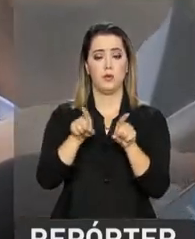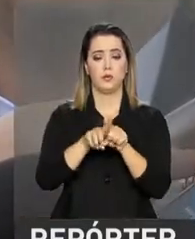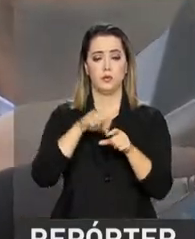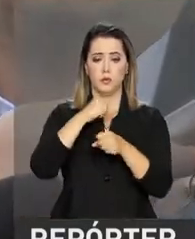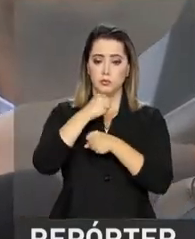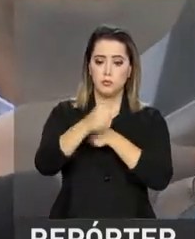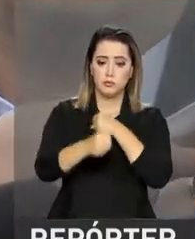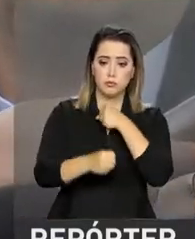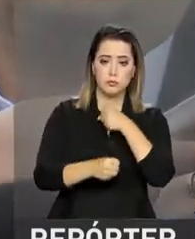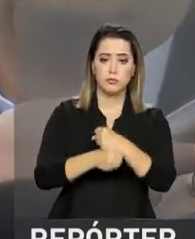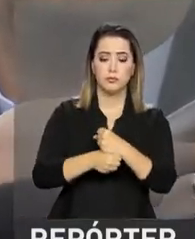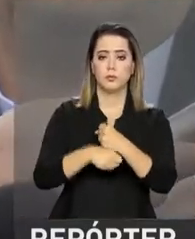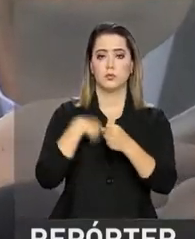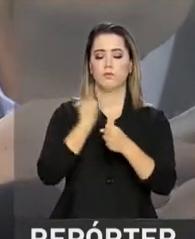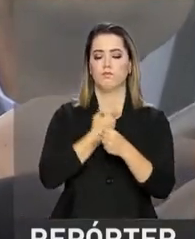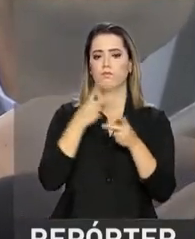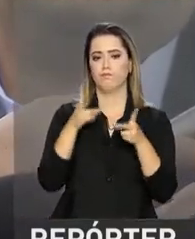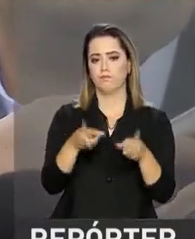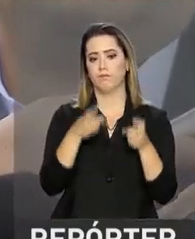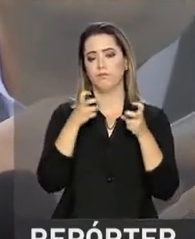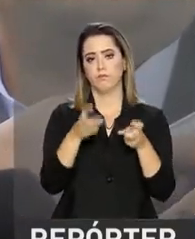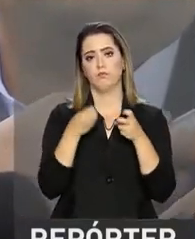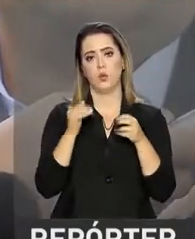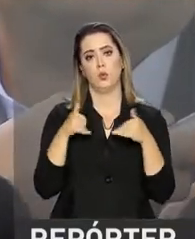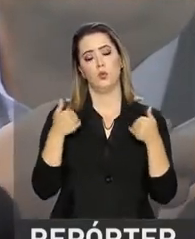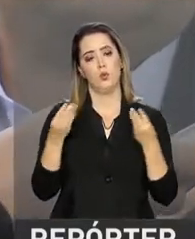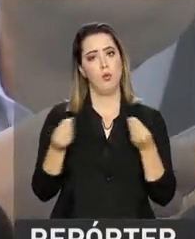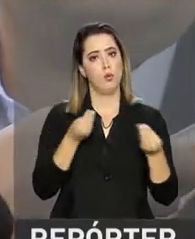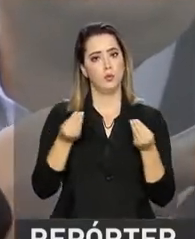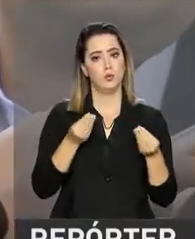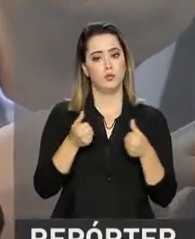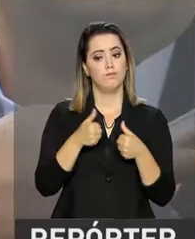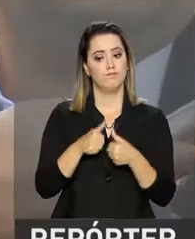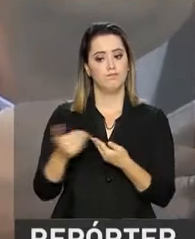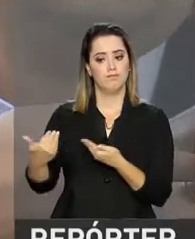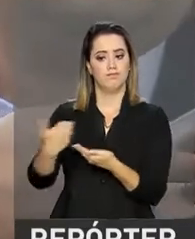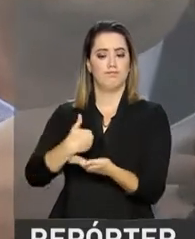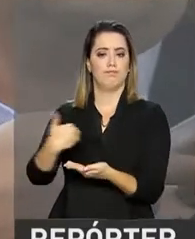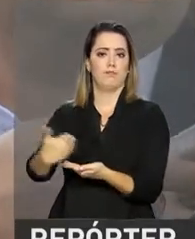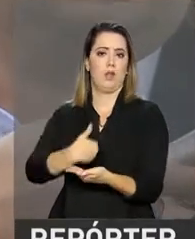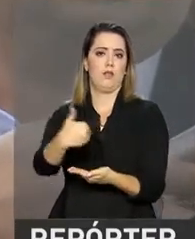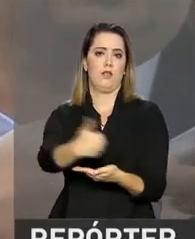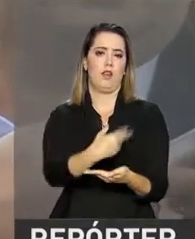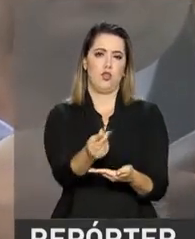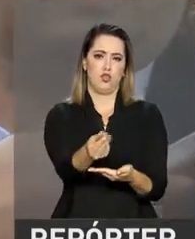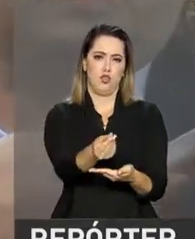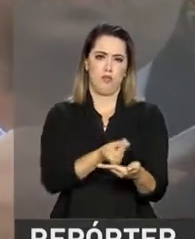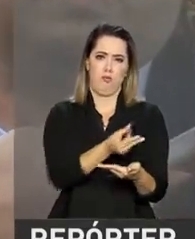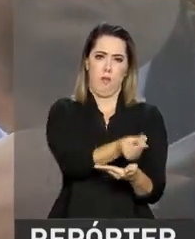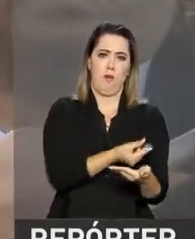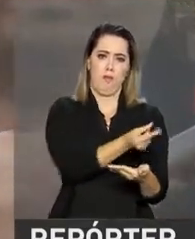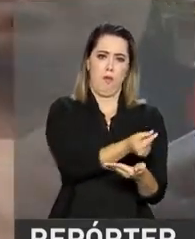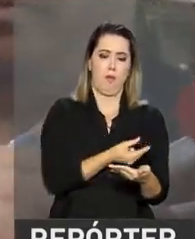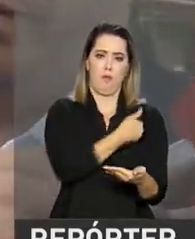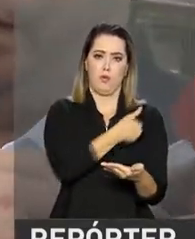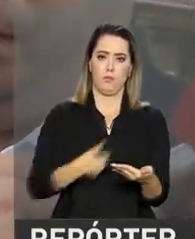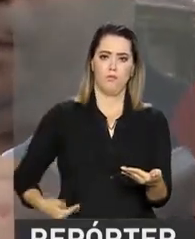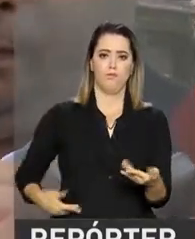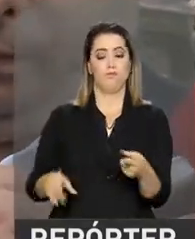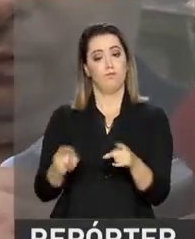analisamos a questão da evolução da arrecadação nesse período bem como a evolução desta